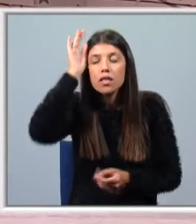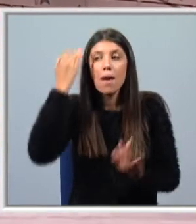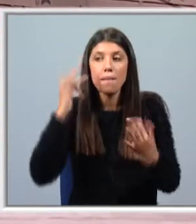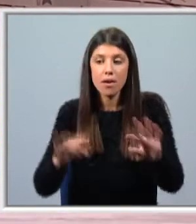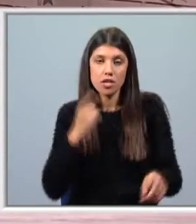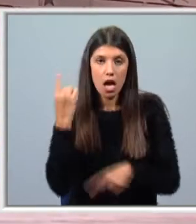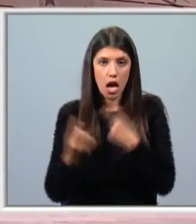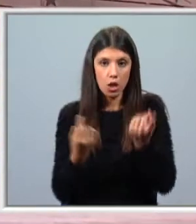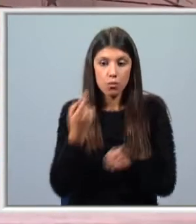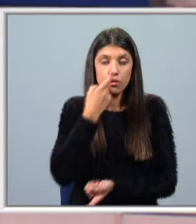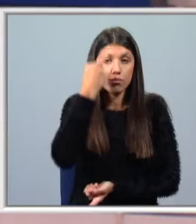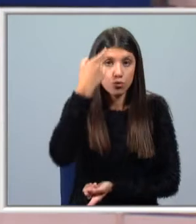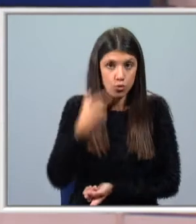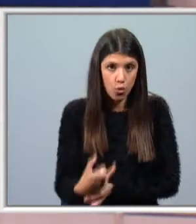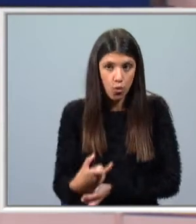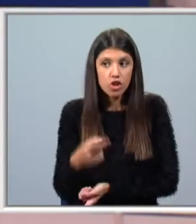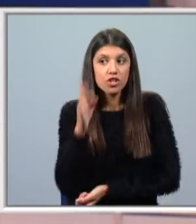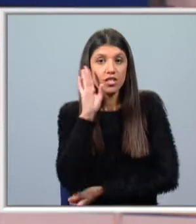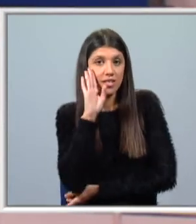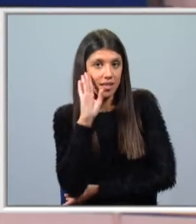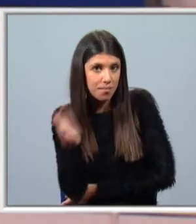essas pessoas? Que as fadas